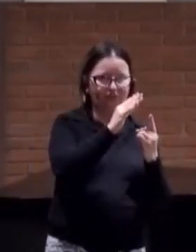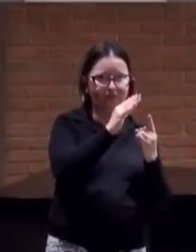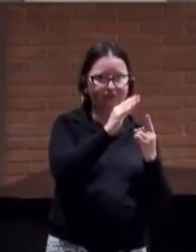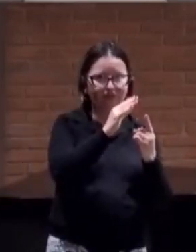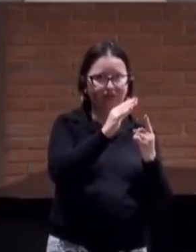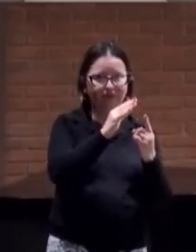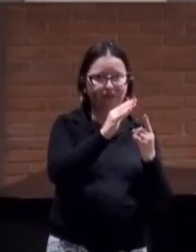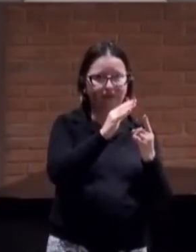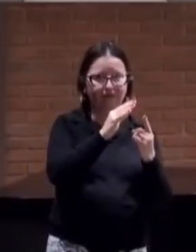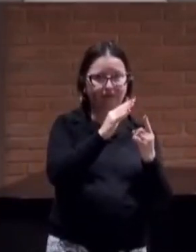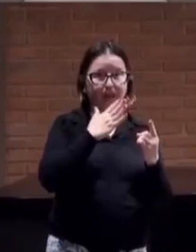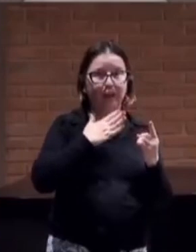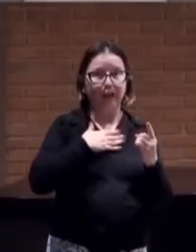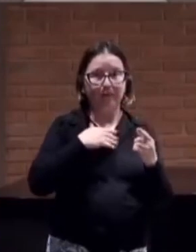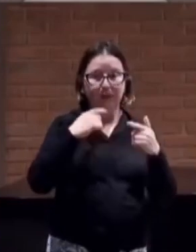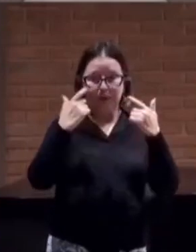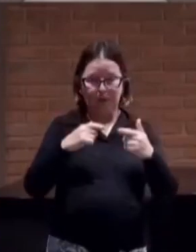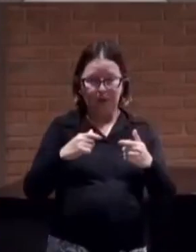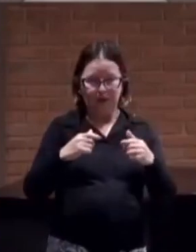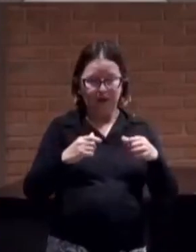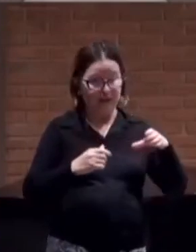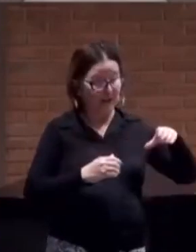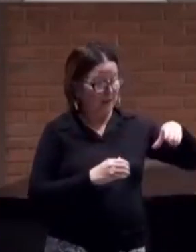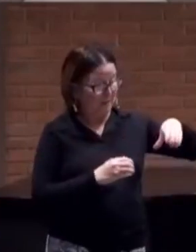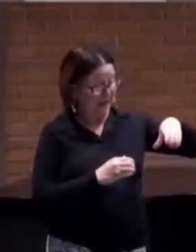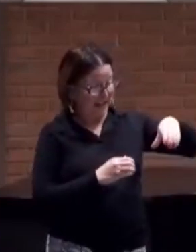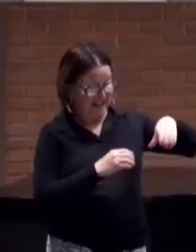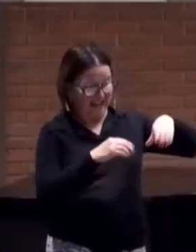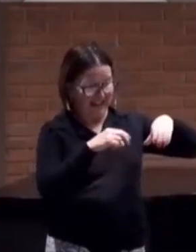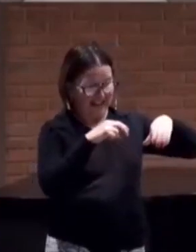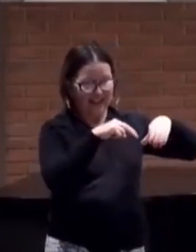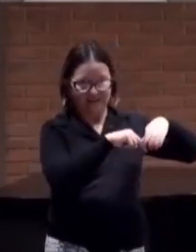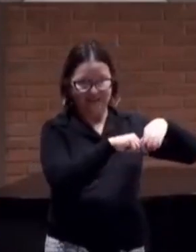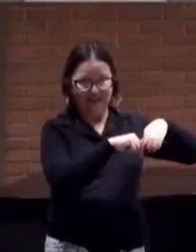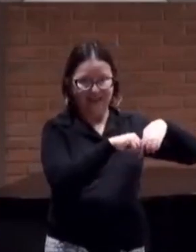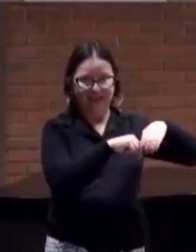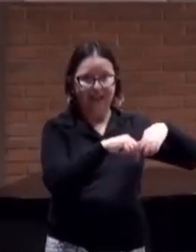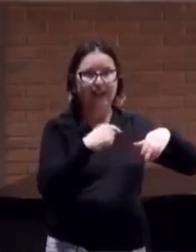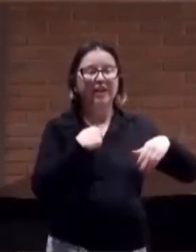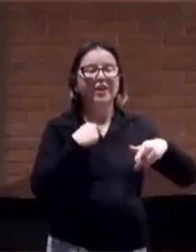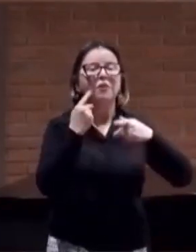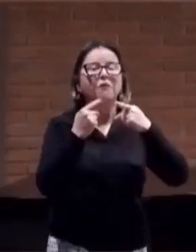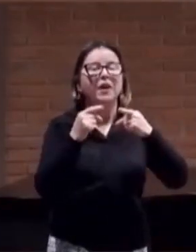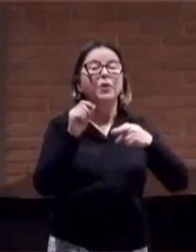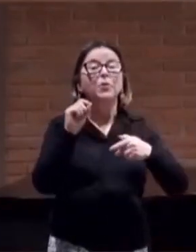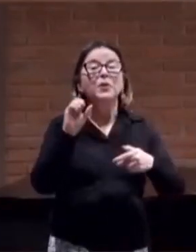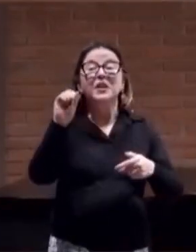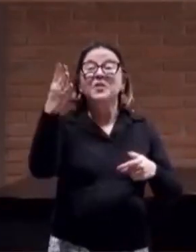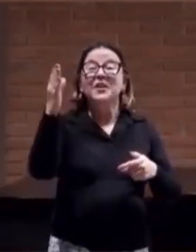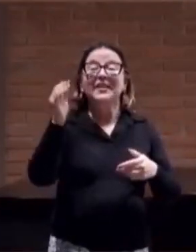coloca-me numa caverna e eu direi o que está acontecendo lá fora.